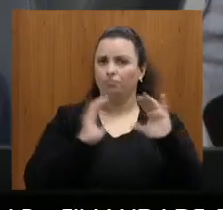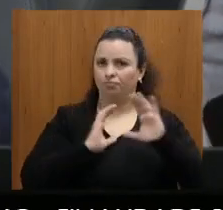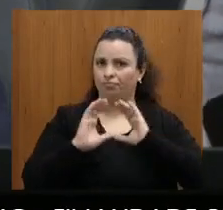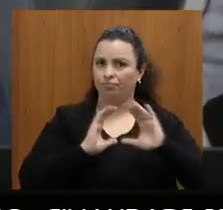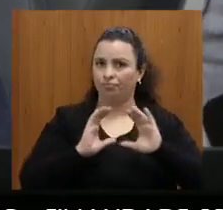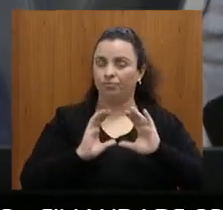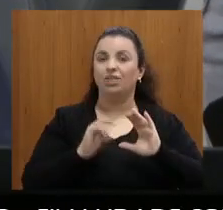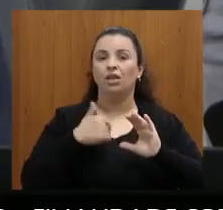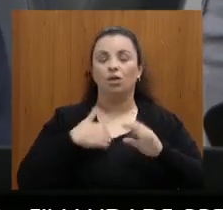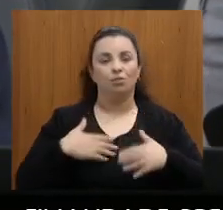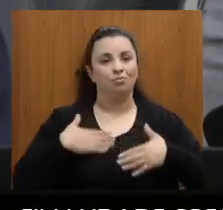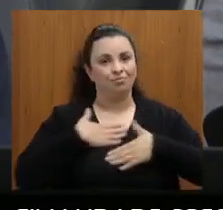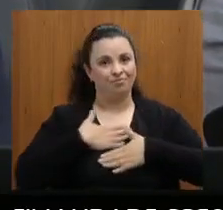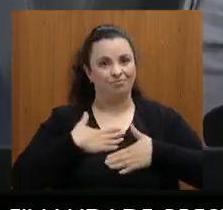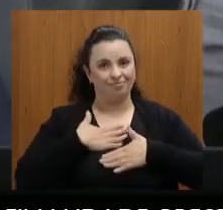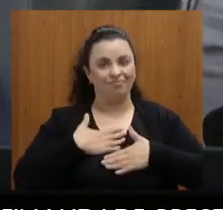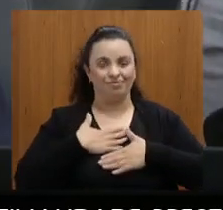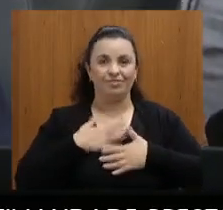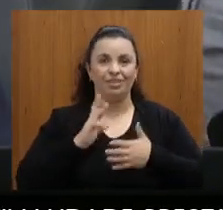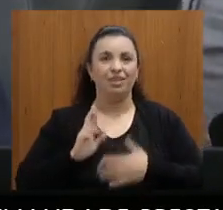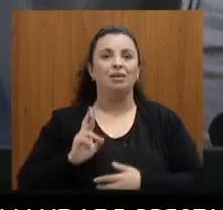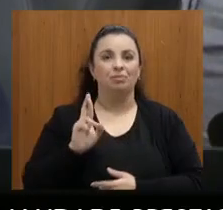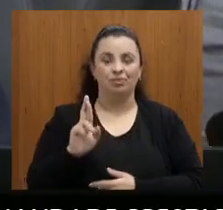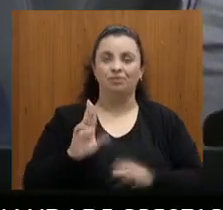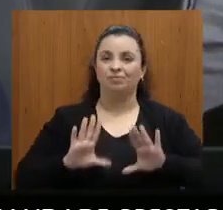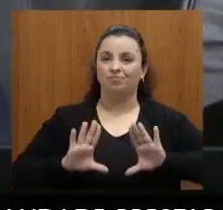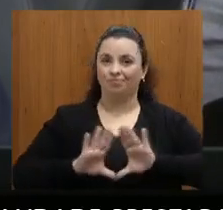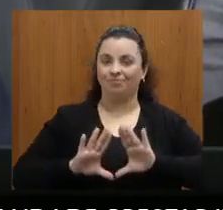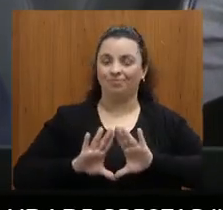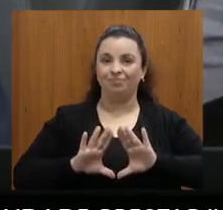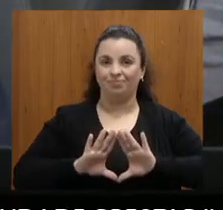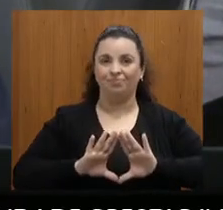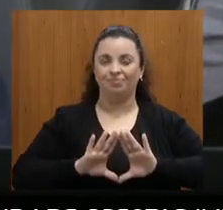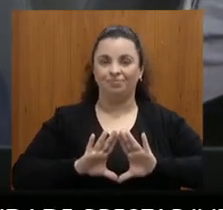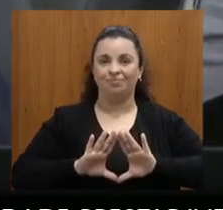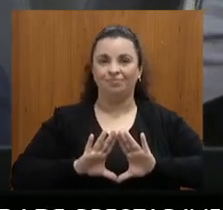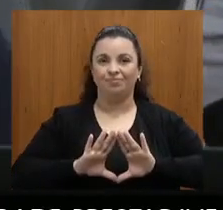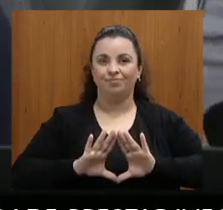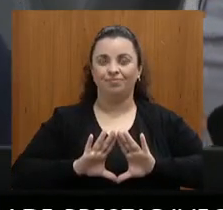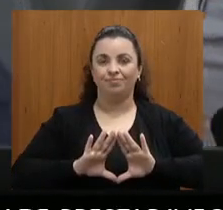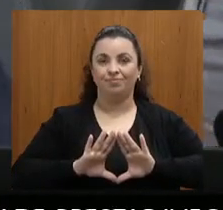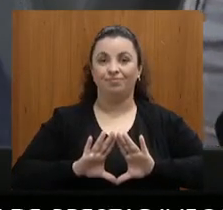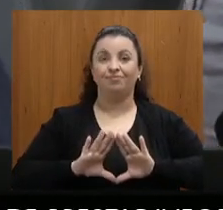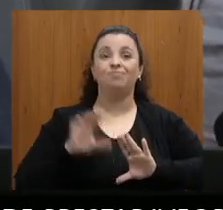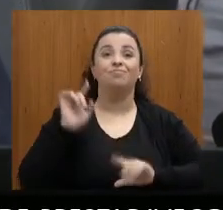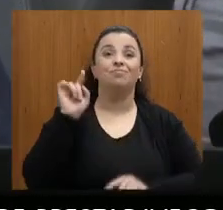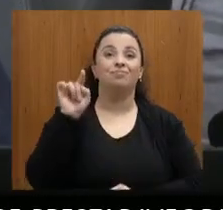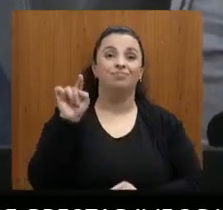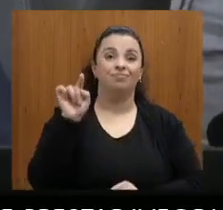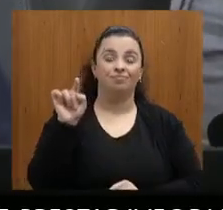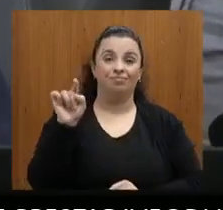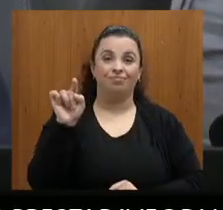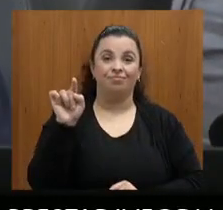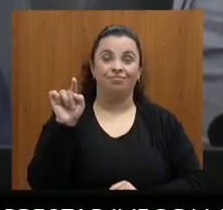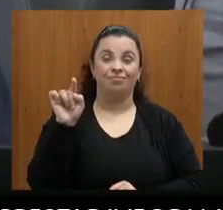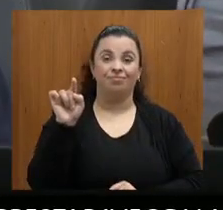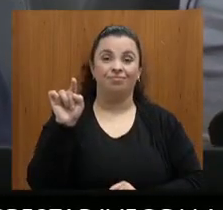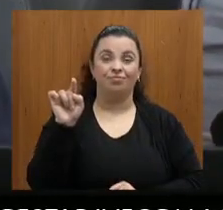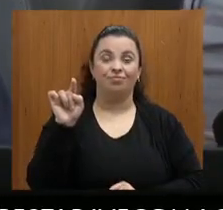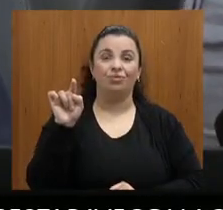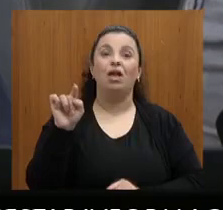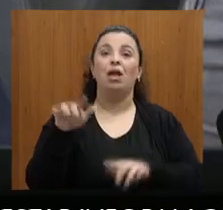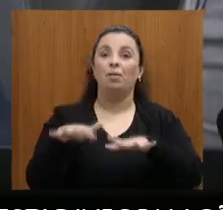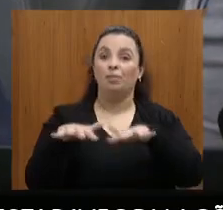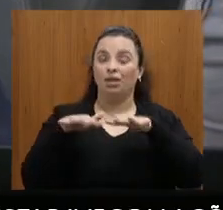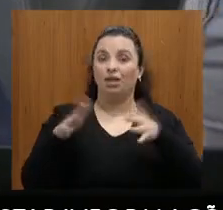que tive o prazer de representá-lo, a Assembleia como um todo também. Na sessão, hoje,